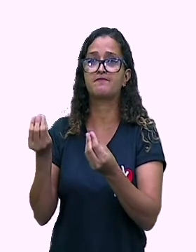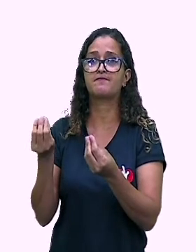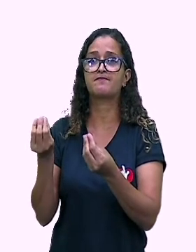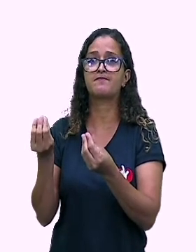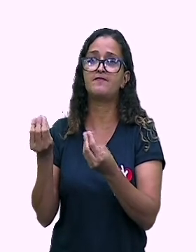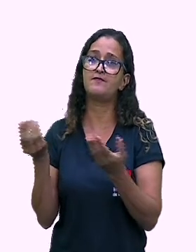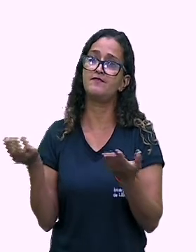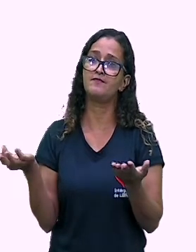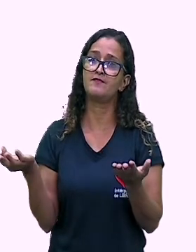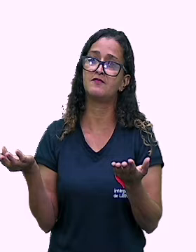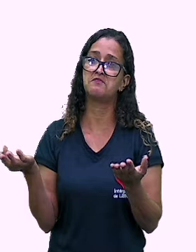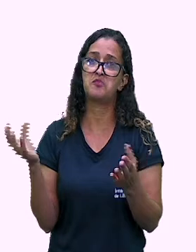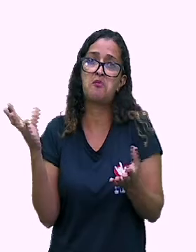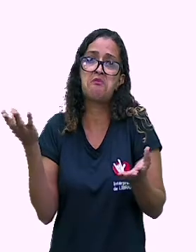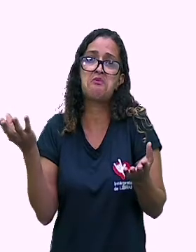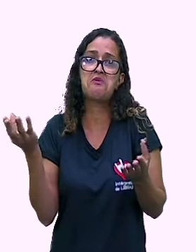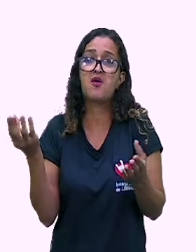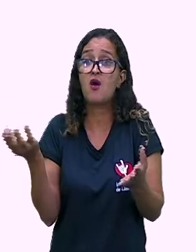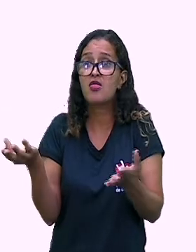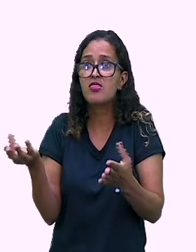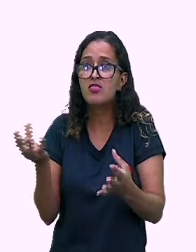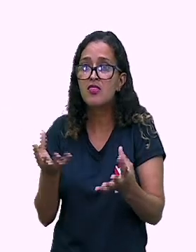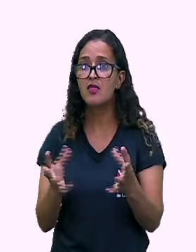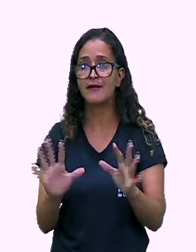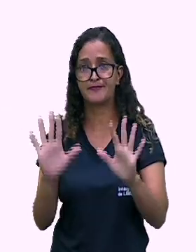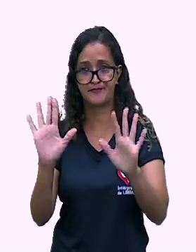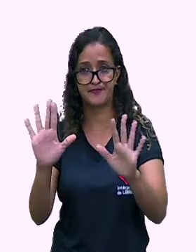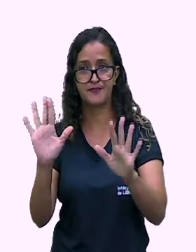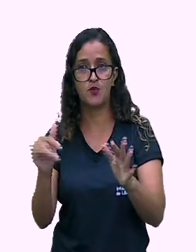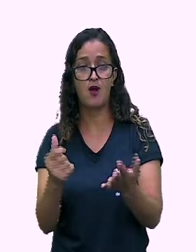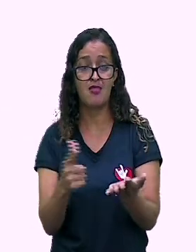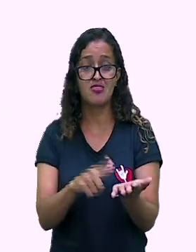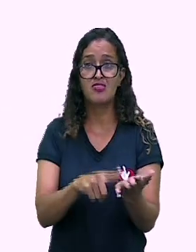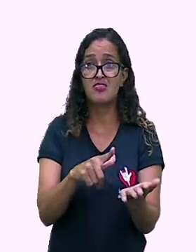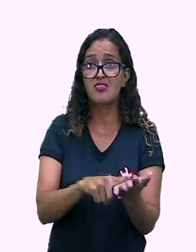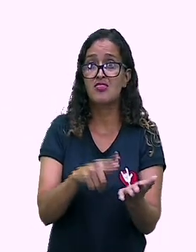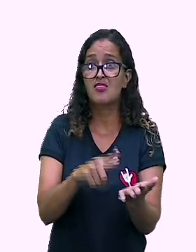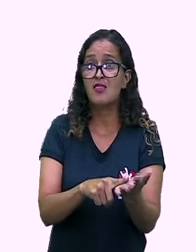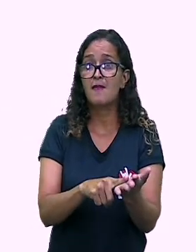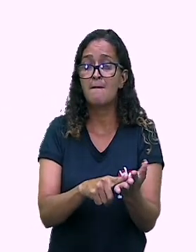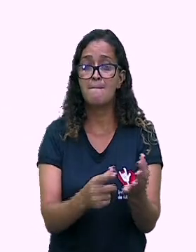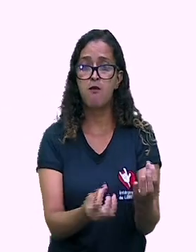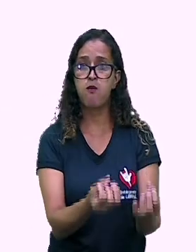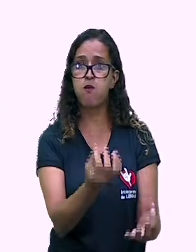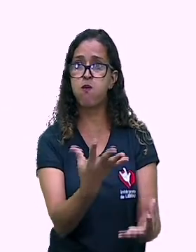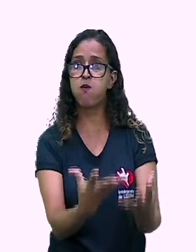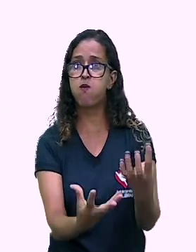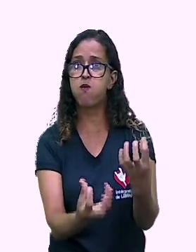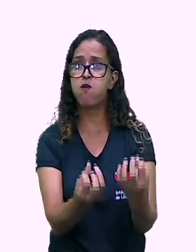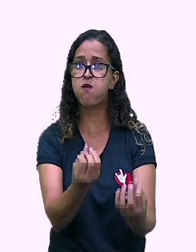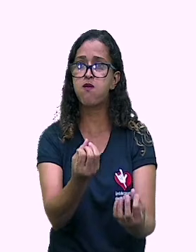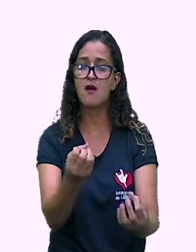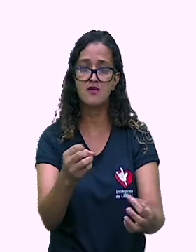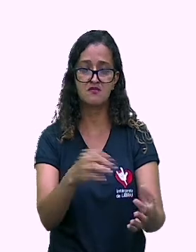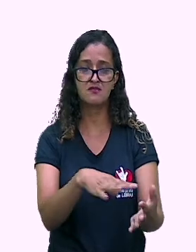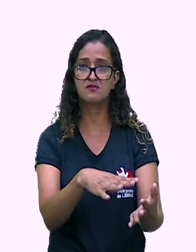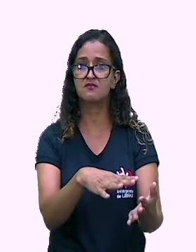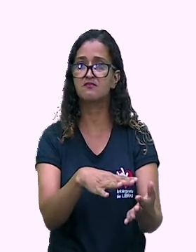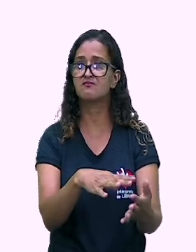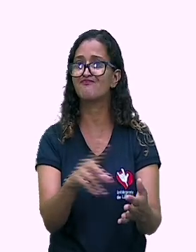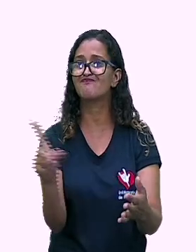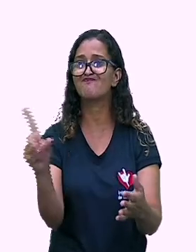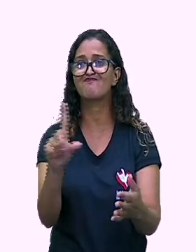de queima? Se você queimar um papel, não tem como mais voltar ao